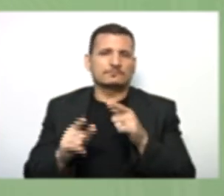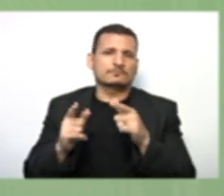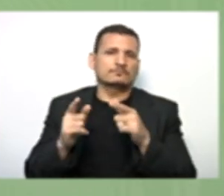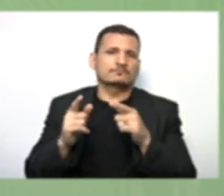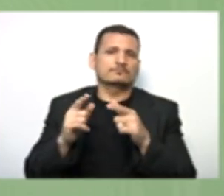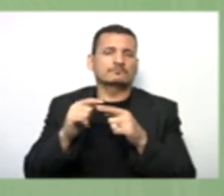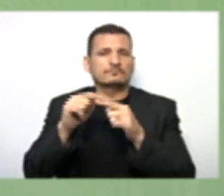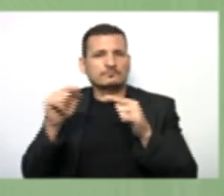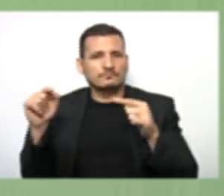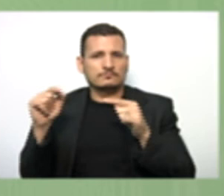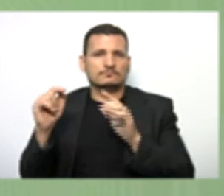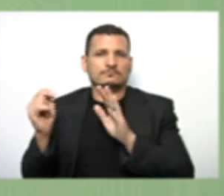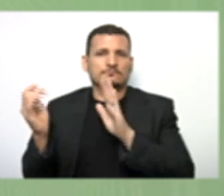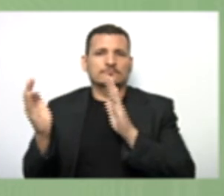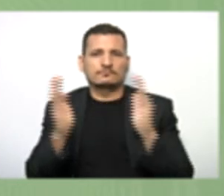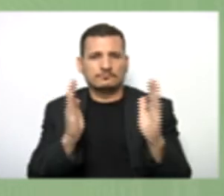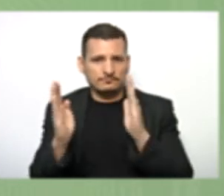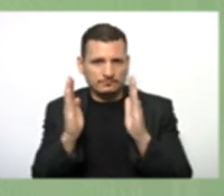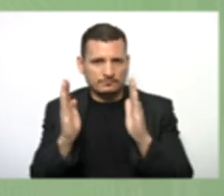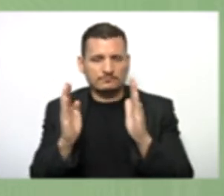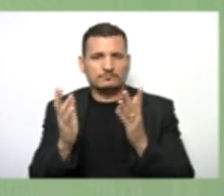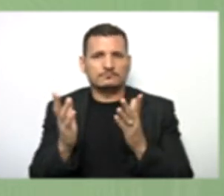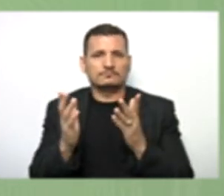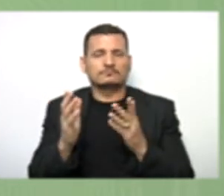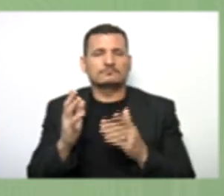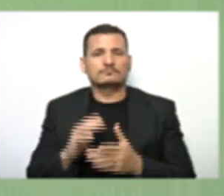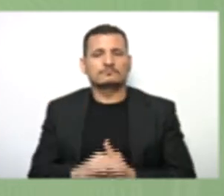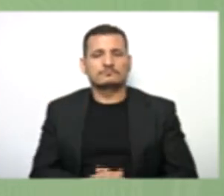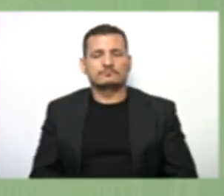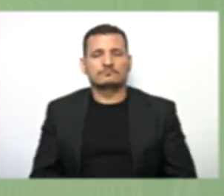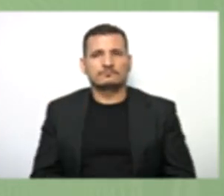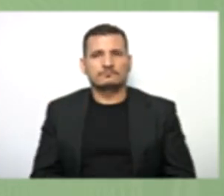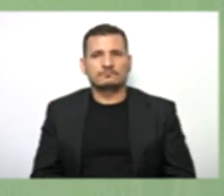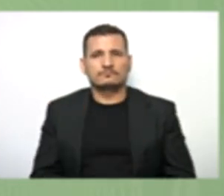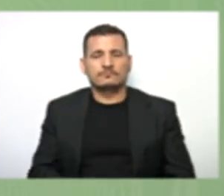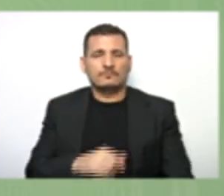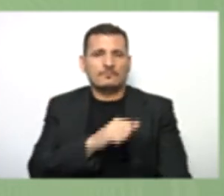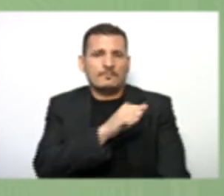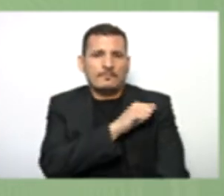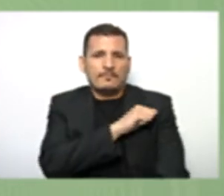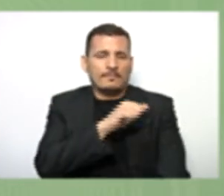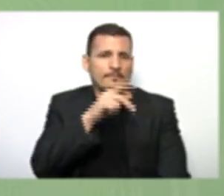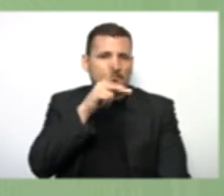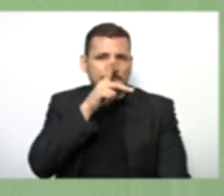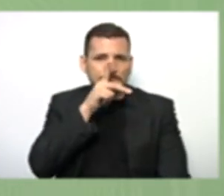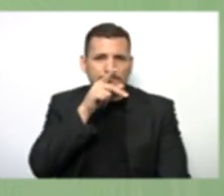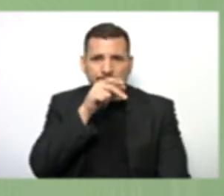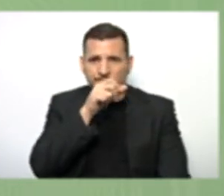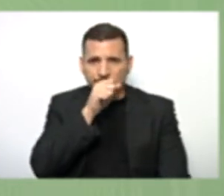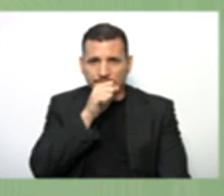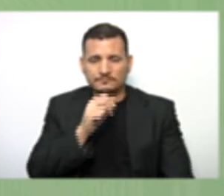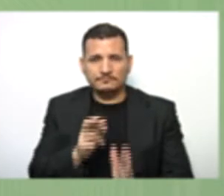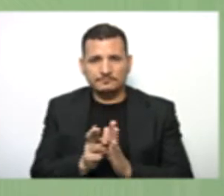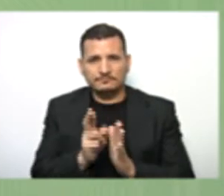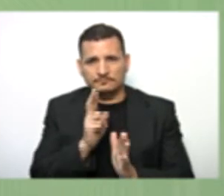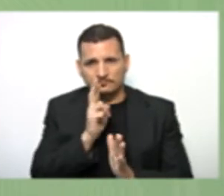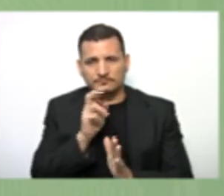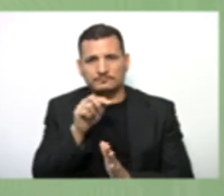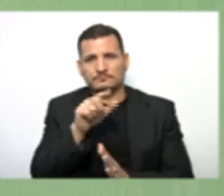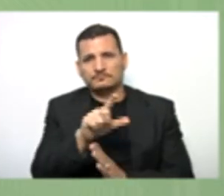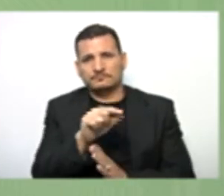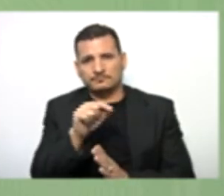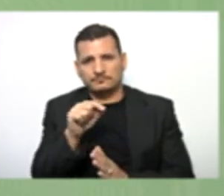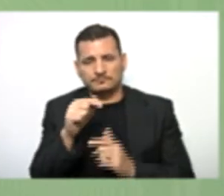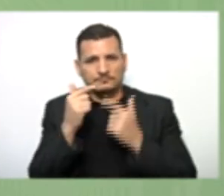sublinhado, colocando centralizado e tal. Isso. O outro, nosso aluno aqui de Porto Velho mesmo, ele respondeu: você escolhe uma